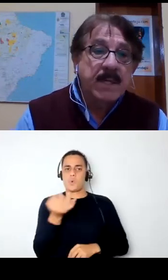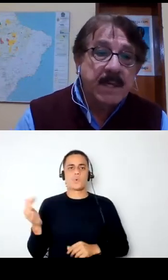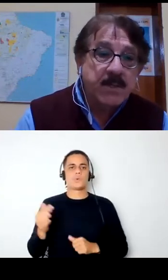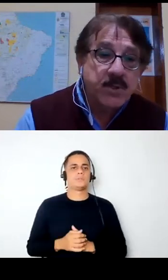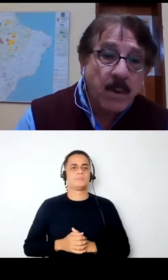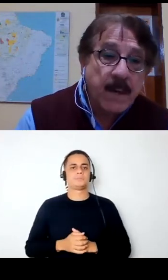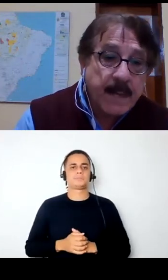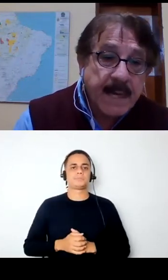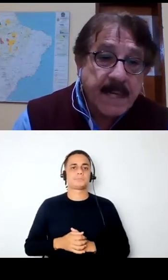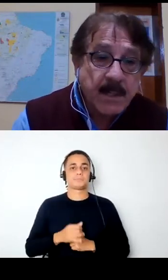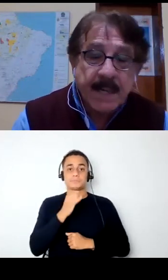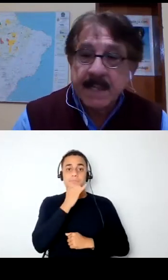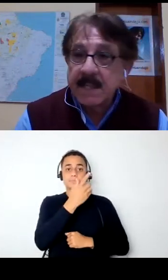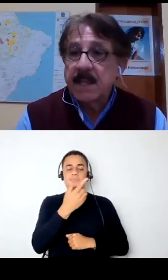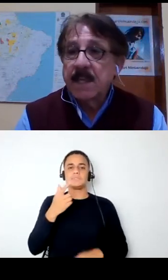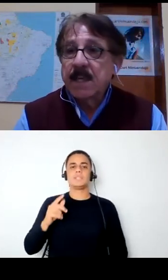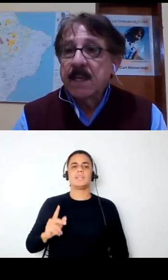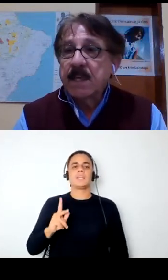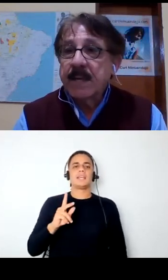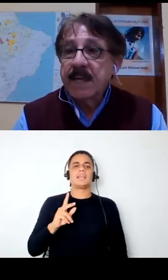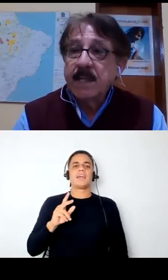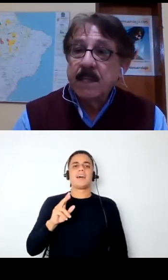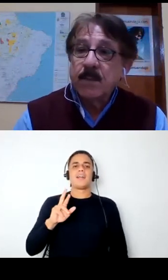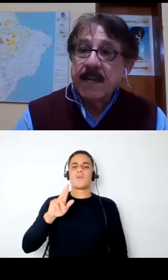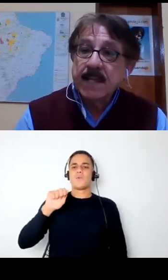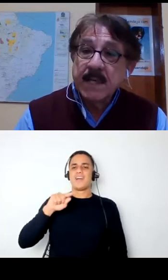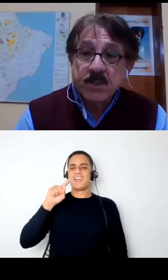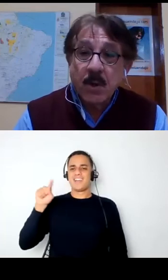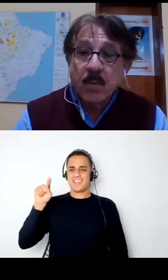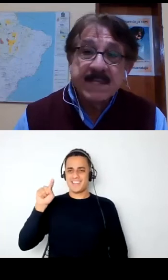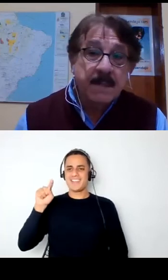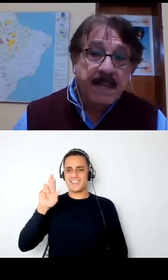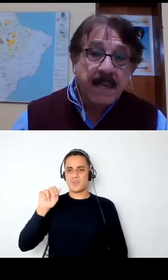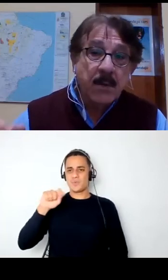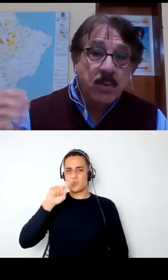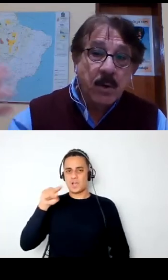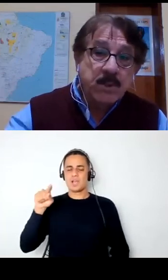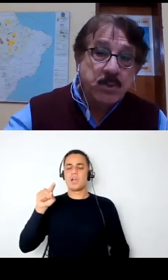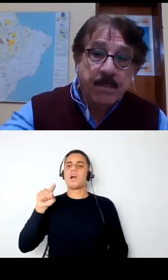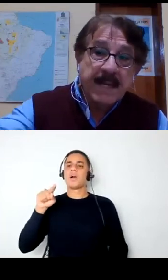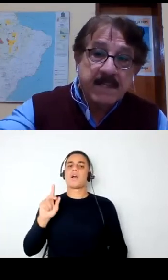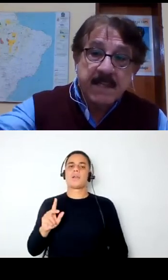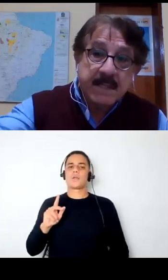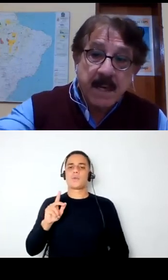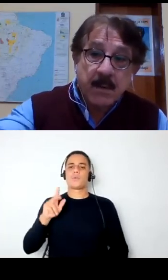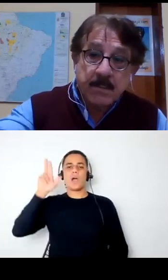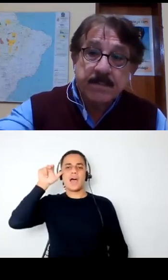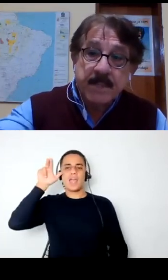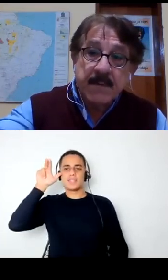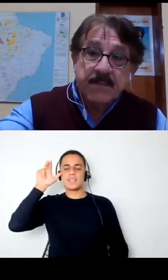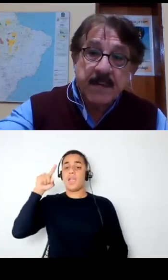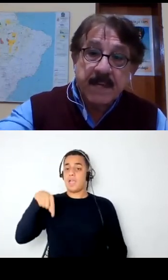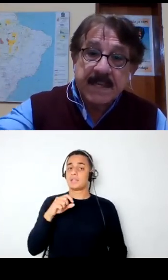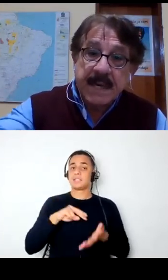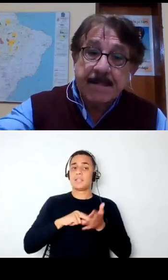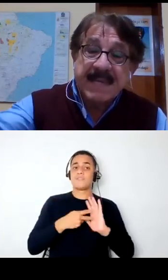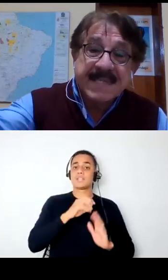Marina? Então, cada língua é uma maneira própria de uma sociedade entender, interpretar e se colocar no